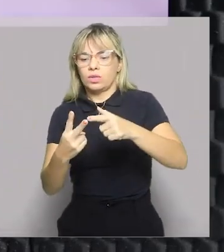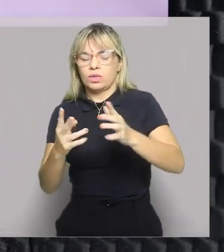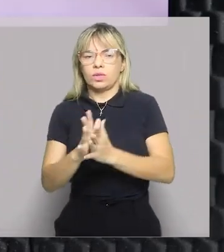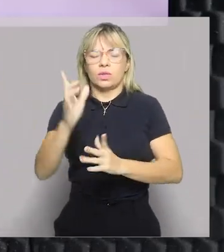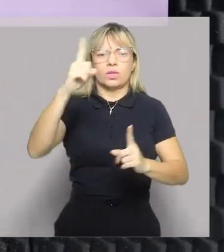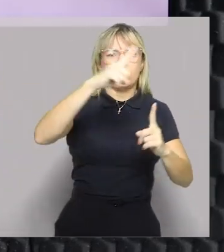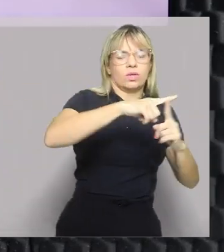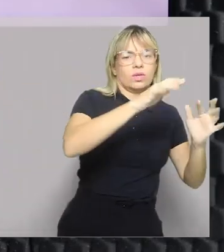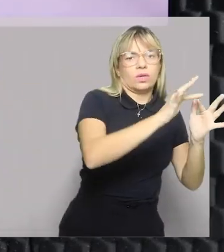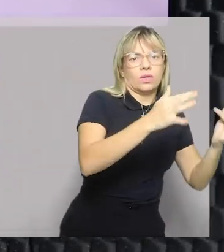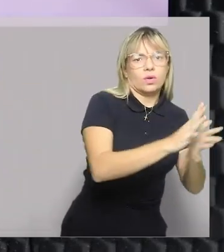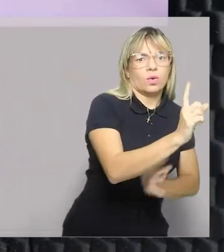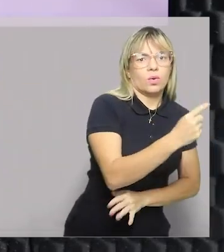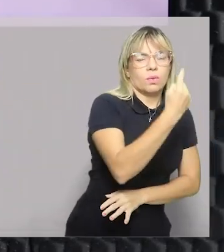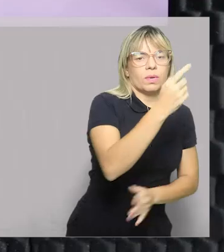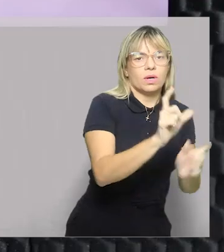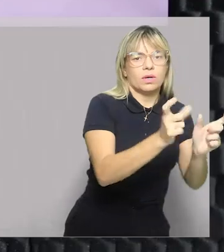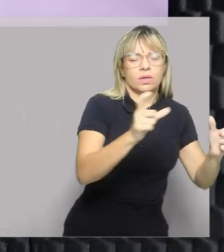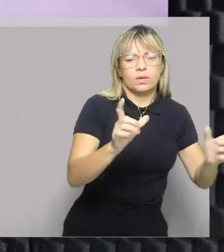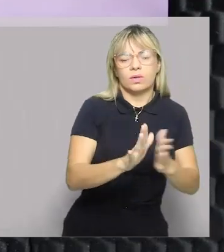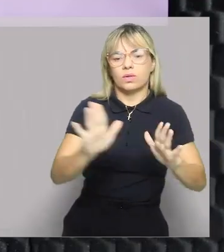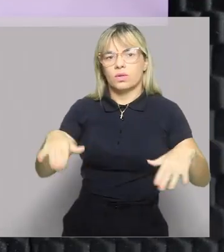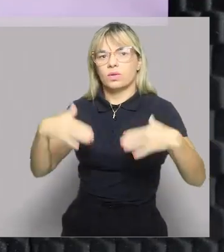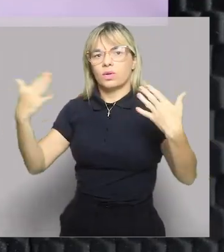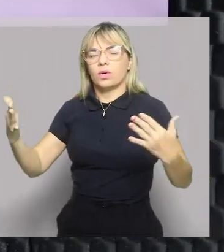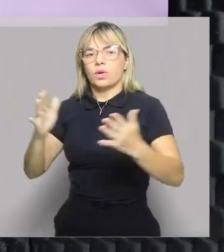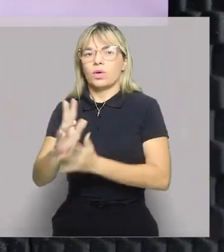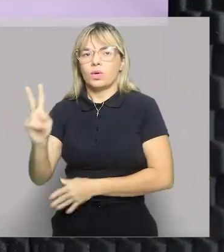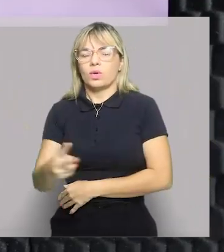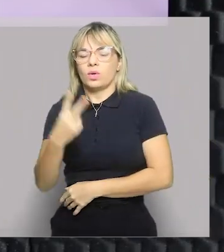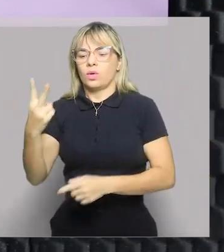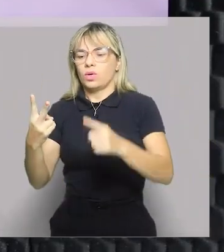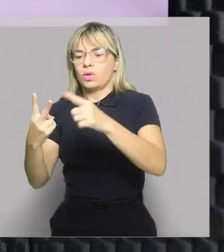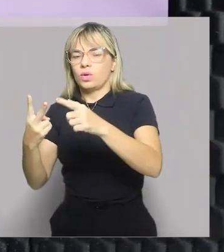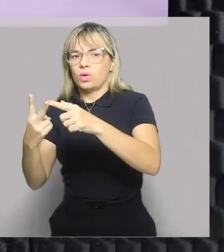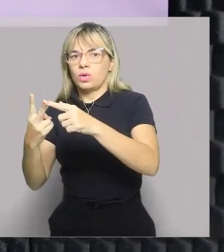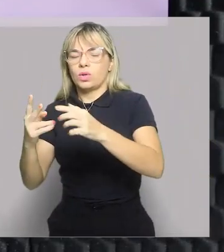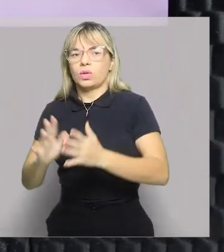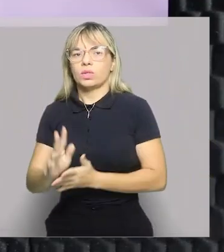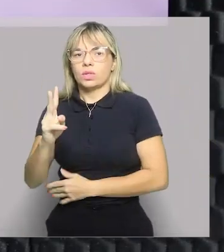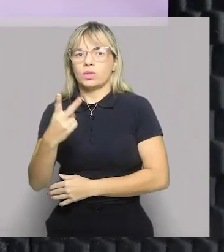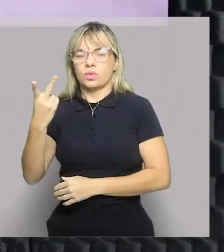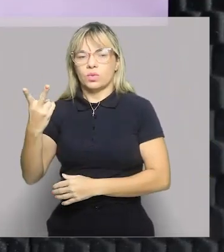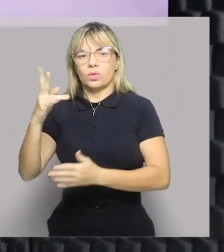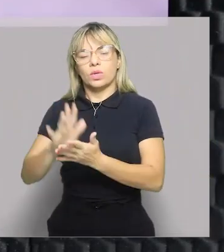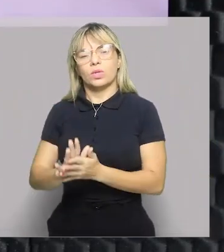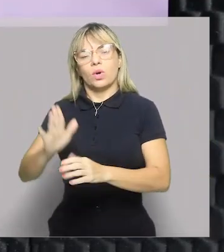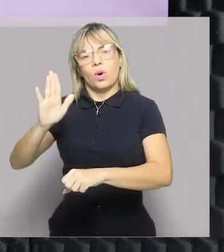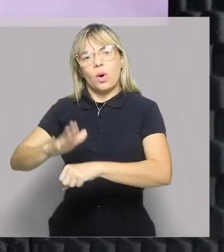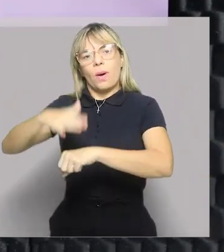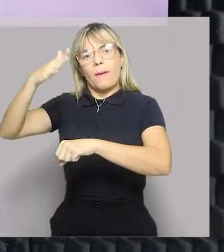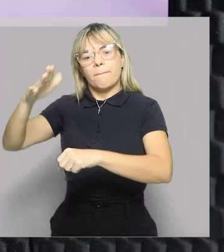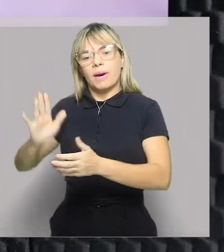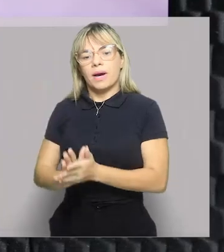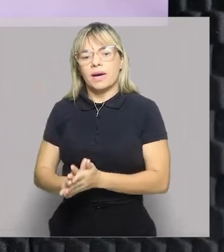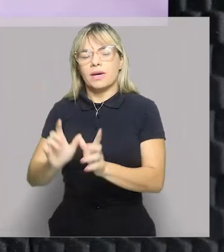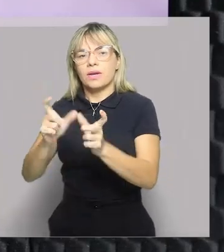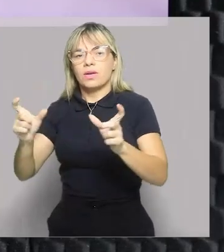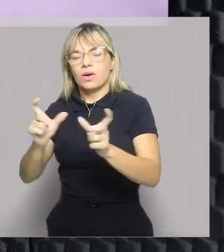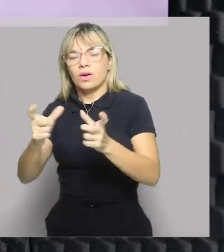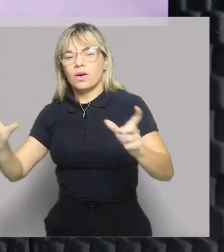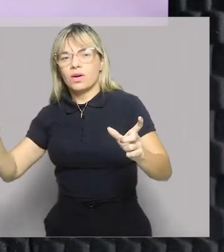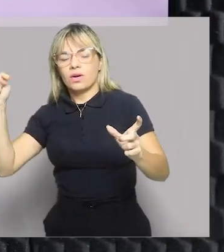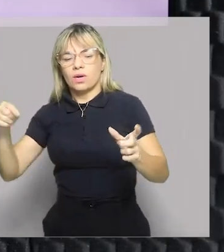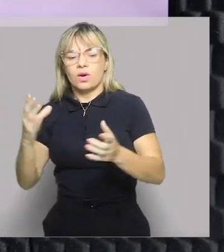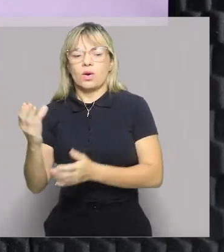quando é formado por uma só oração, e o período composto, quando ele é formado por duas ou mais orações. Então ficou claro?